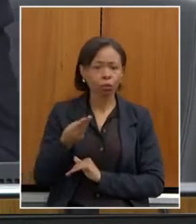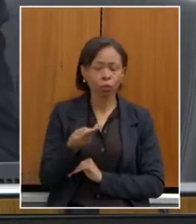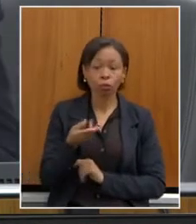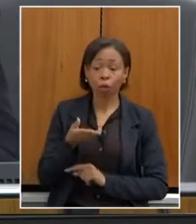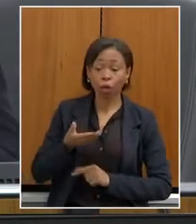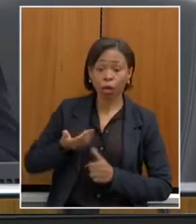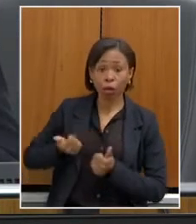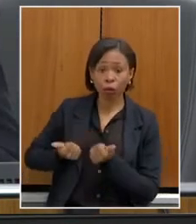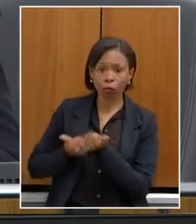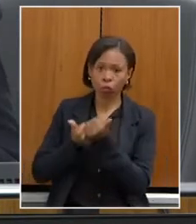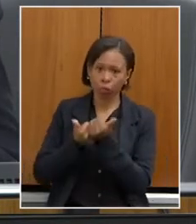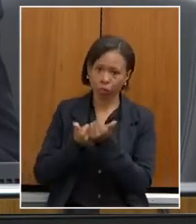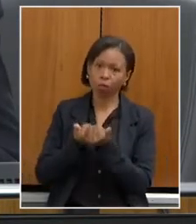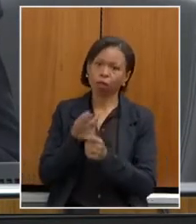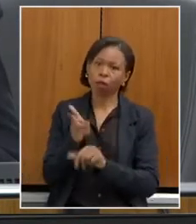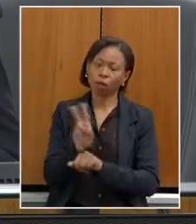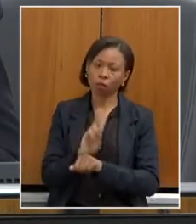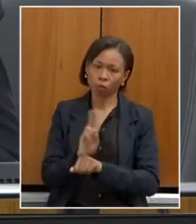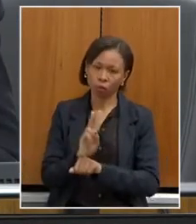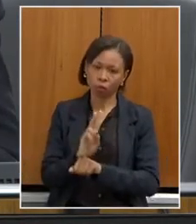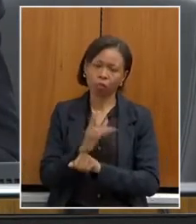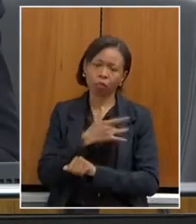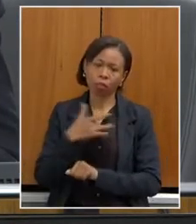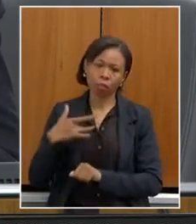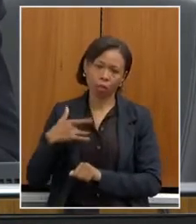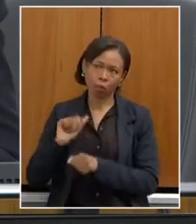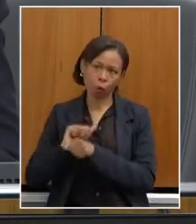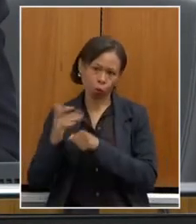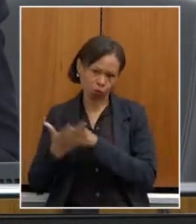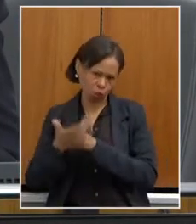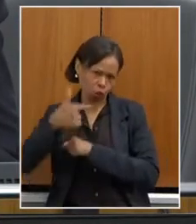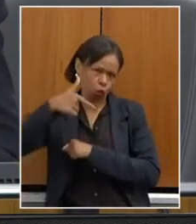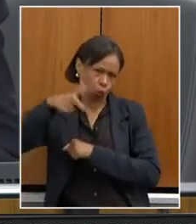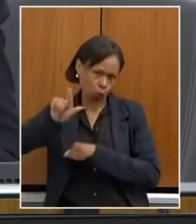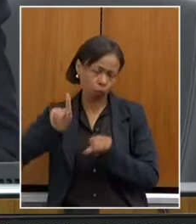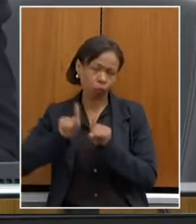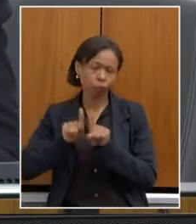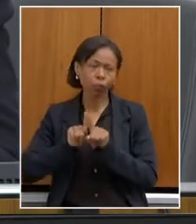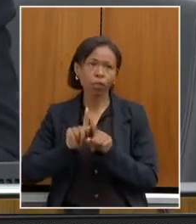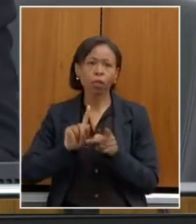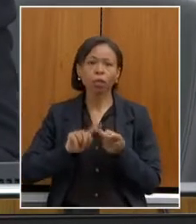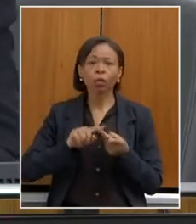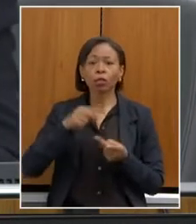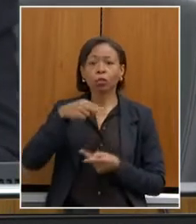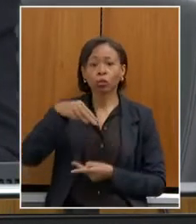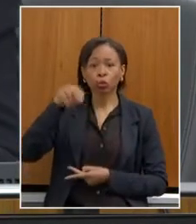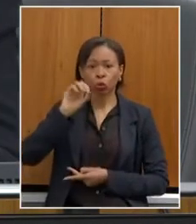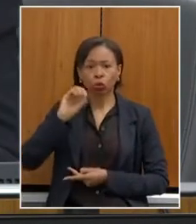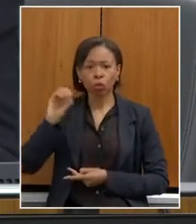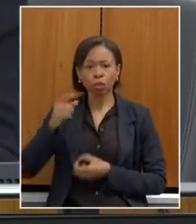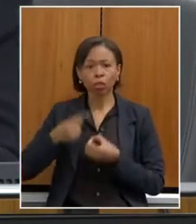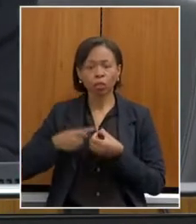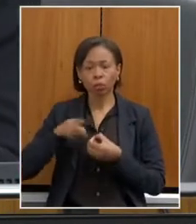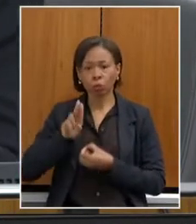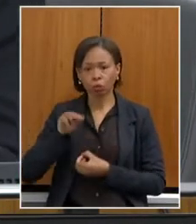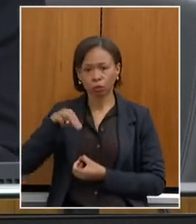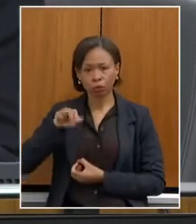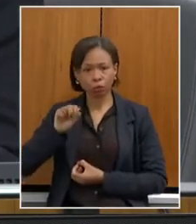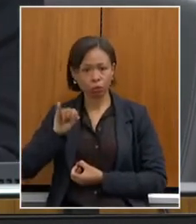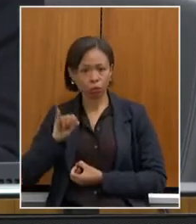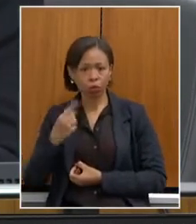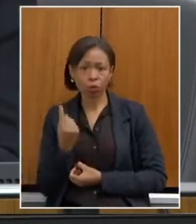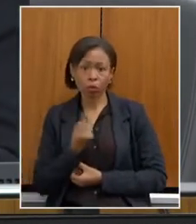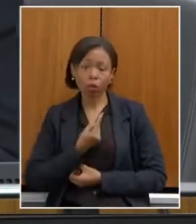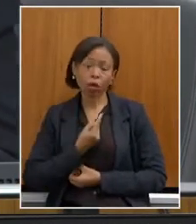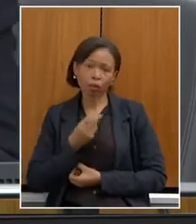sanitária não só para a COVID a região noroeste em relação a UNAI iremos discutir então